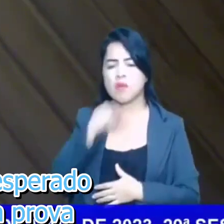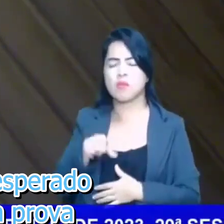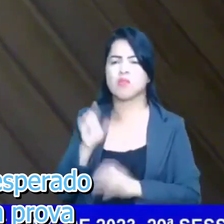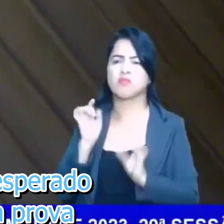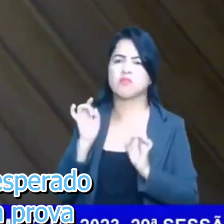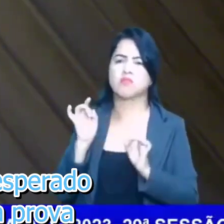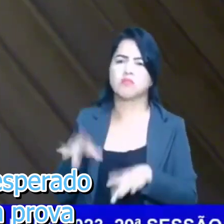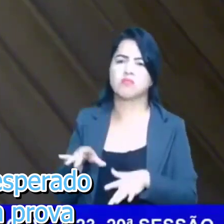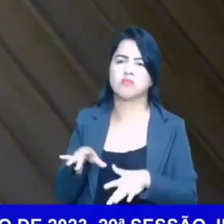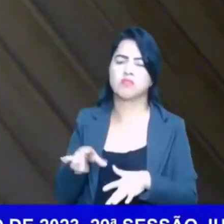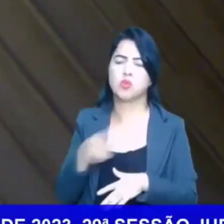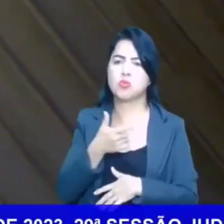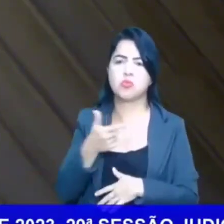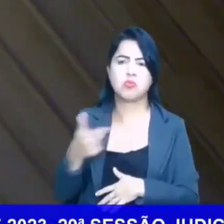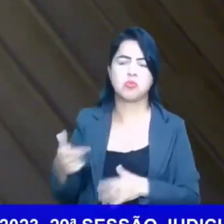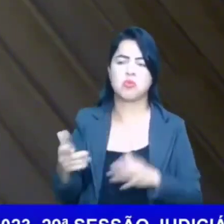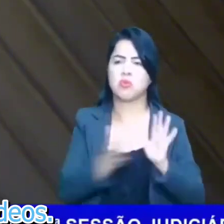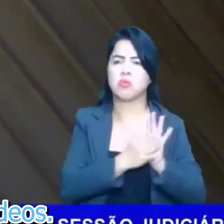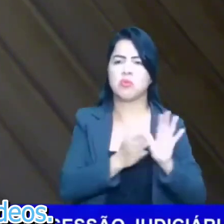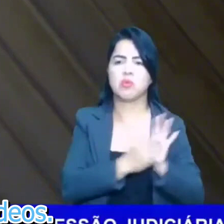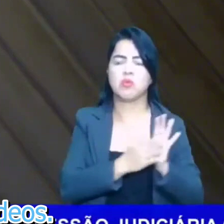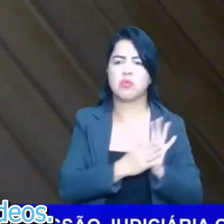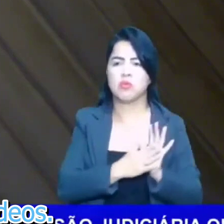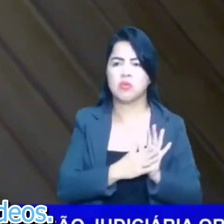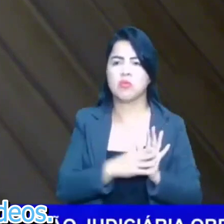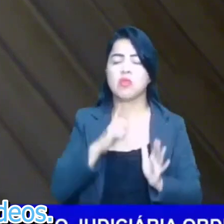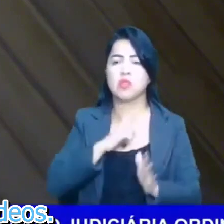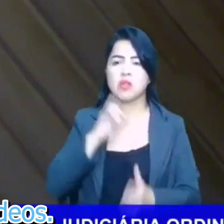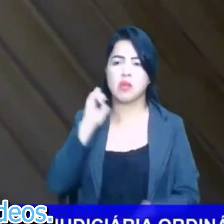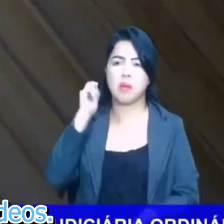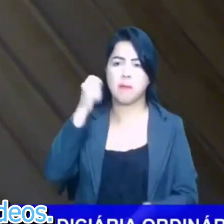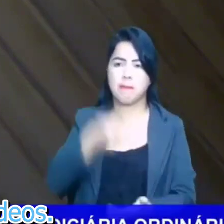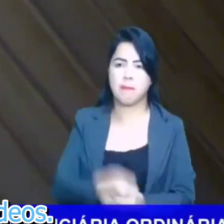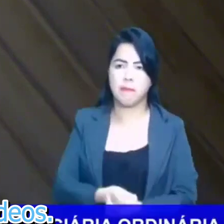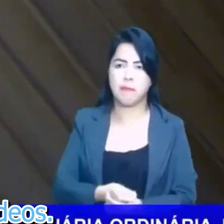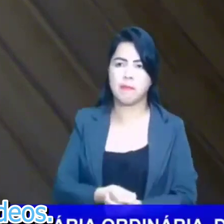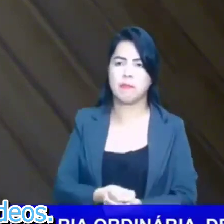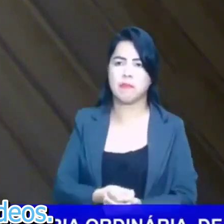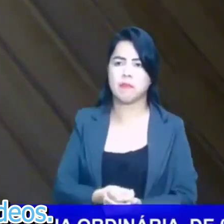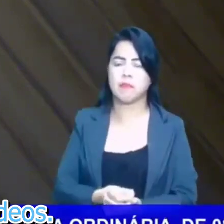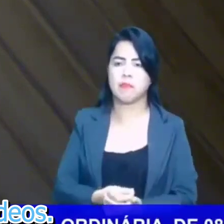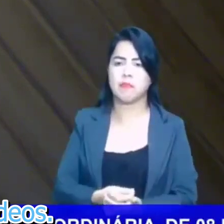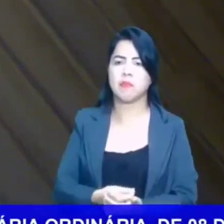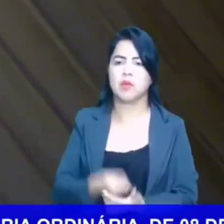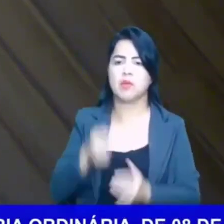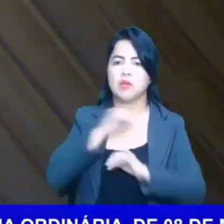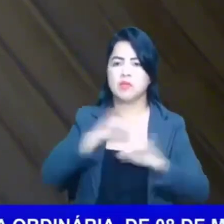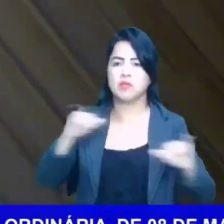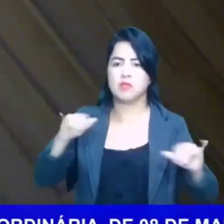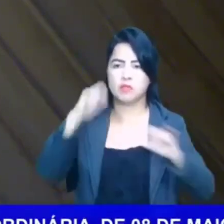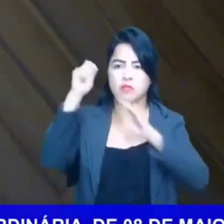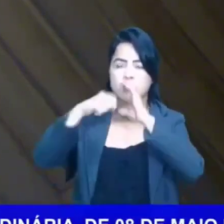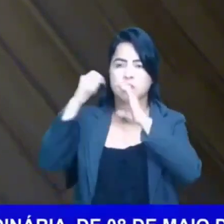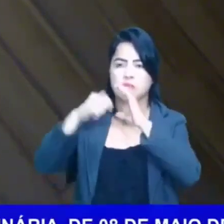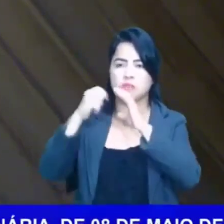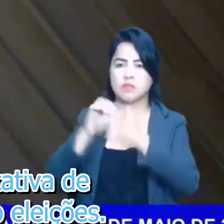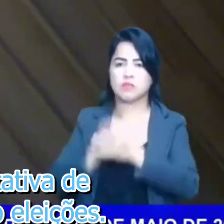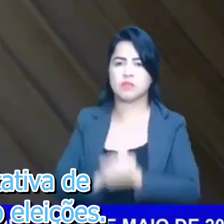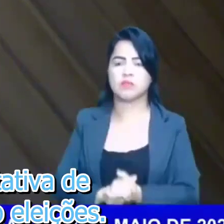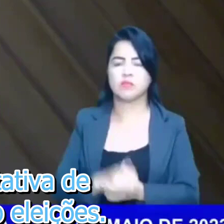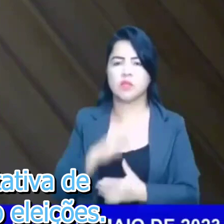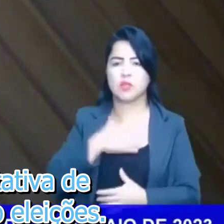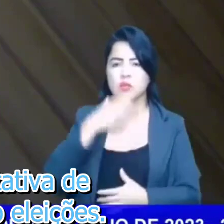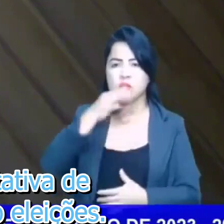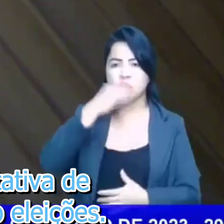qualquer outra prova de que houve pagamento para a divulgação daqueles vídeos. Na